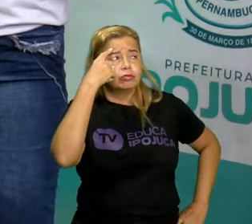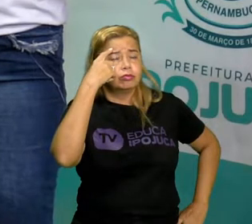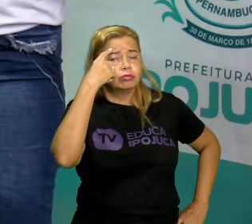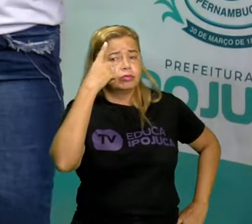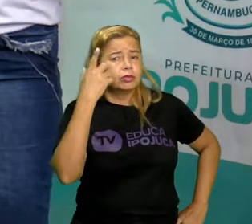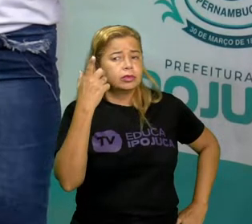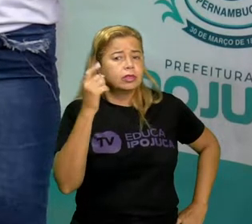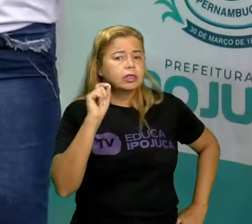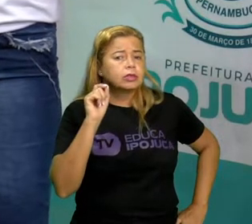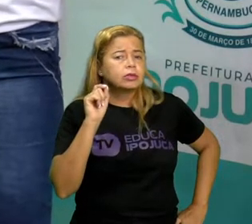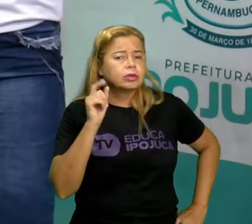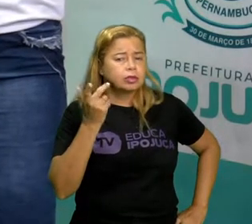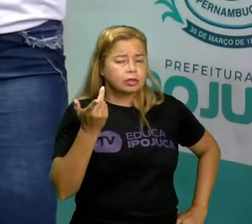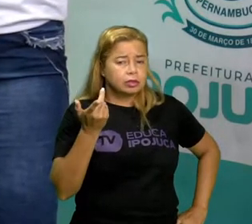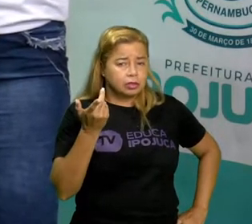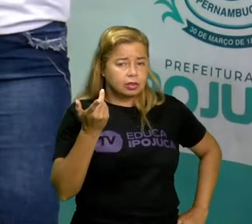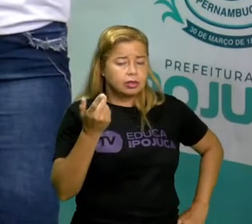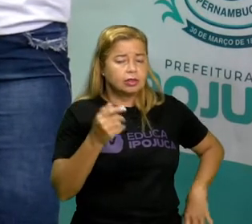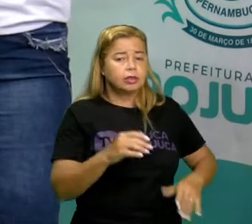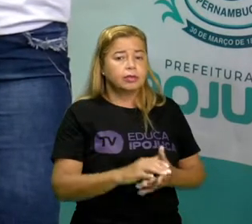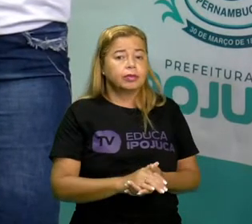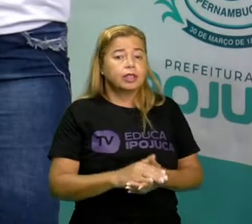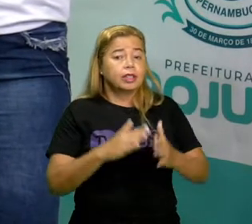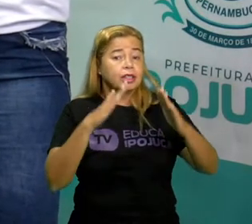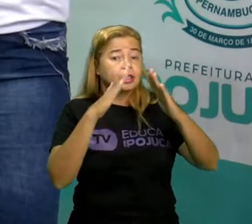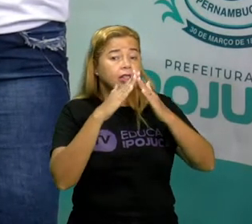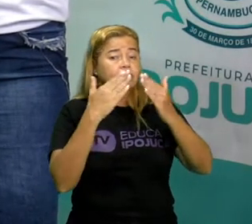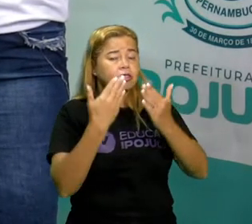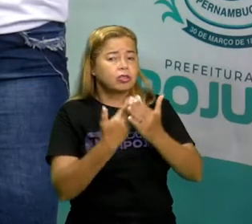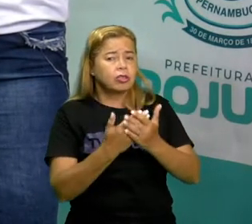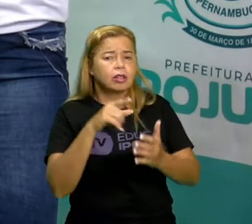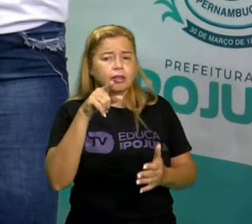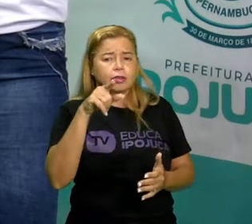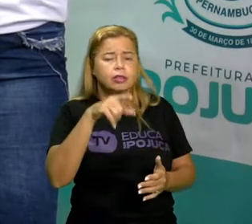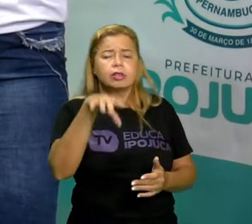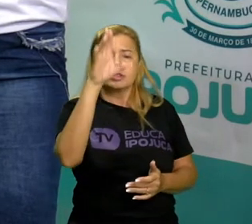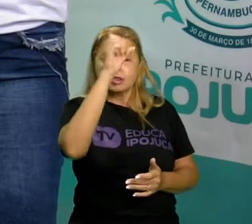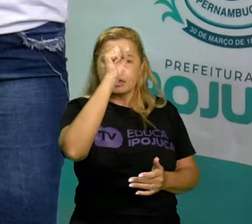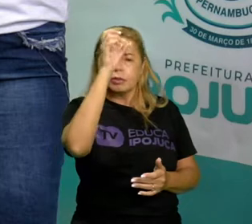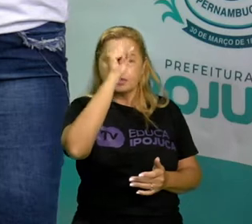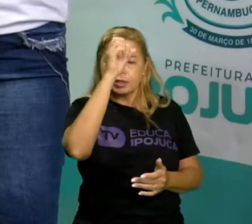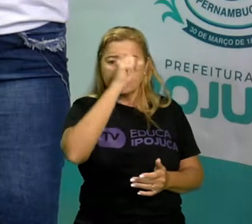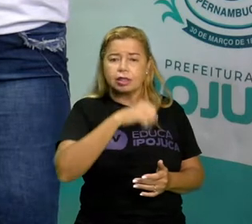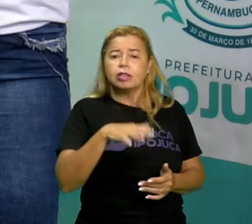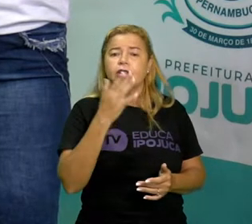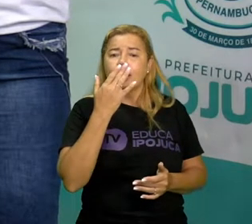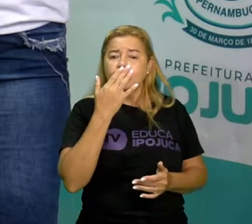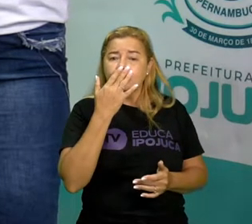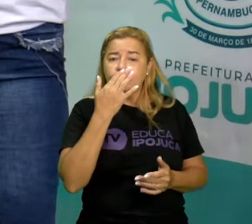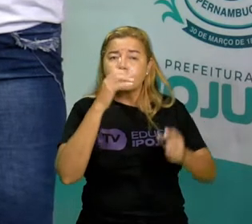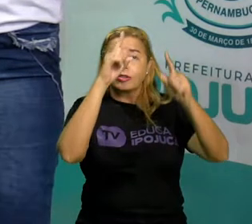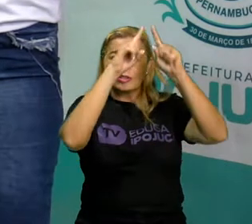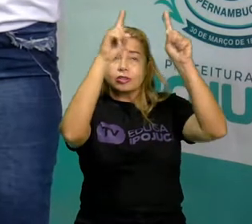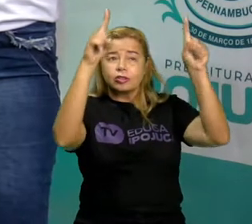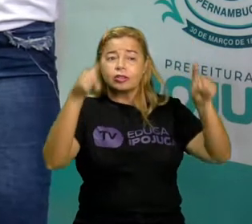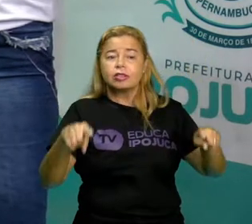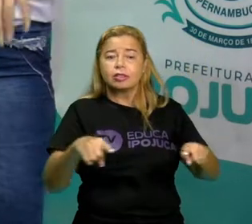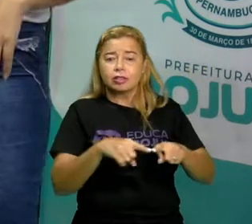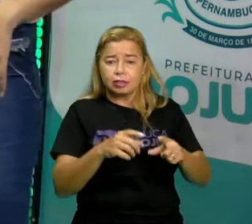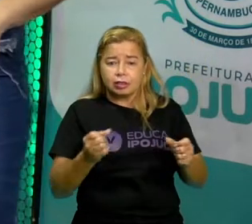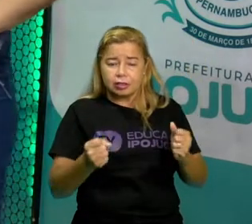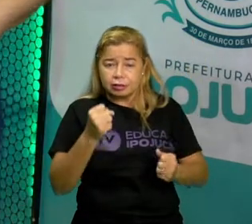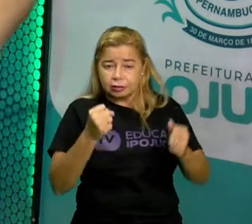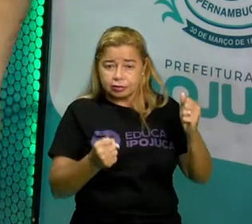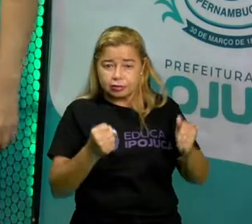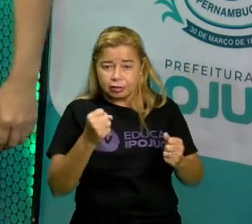mesmo. Lembra que lá na escola vocês aprenderam com a tia as cores do semáforo? E vocês